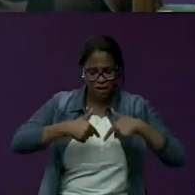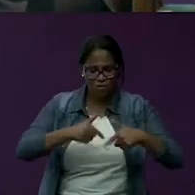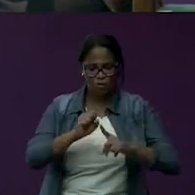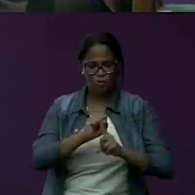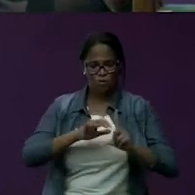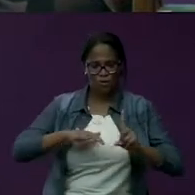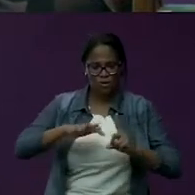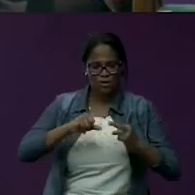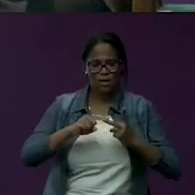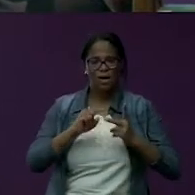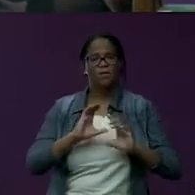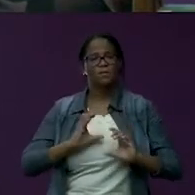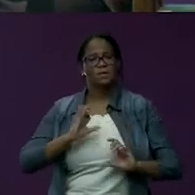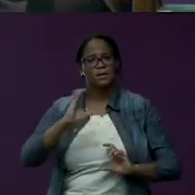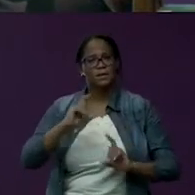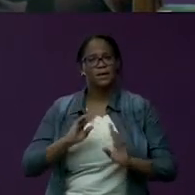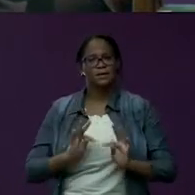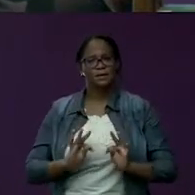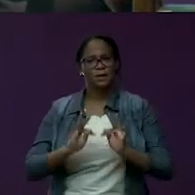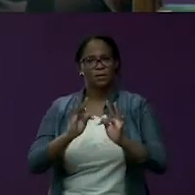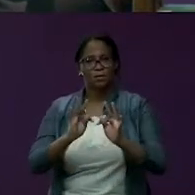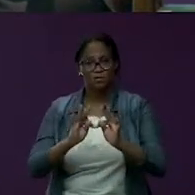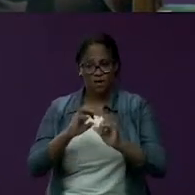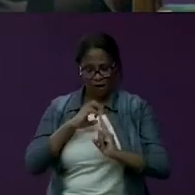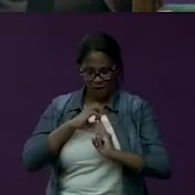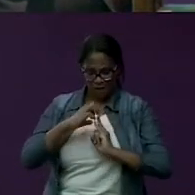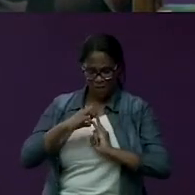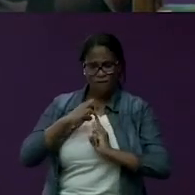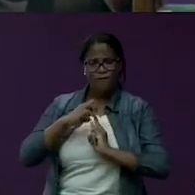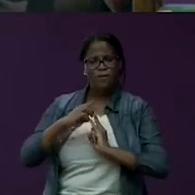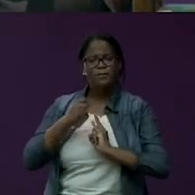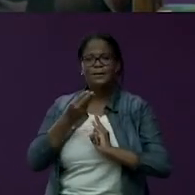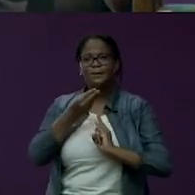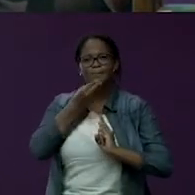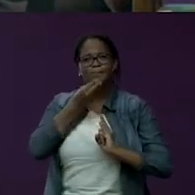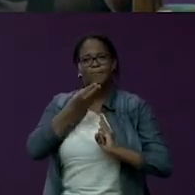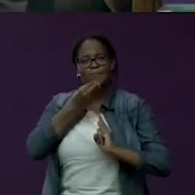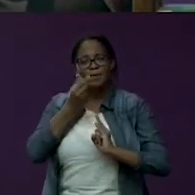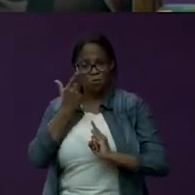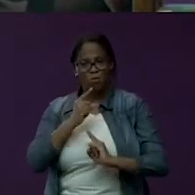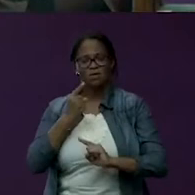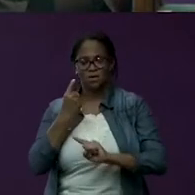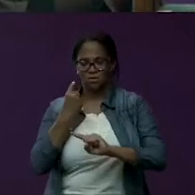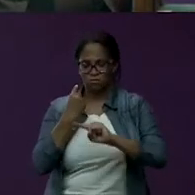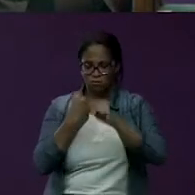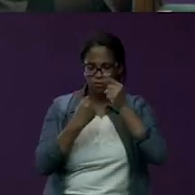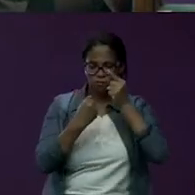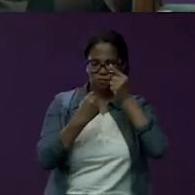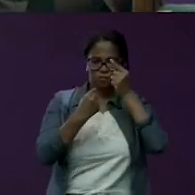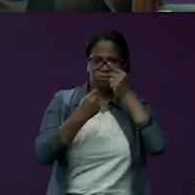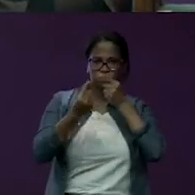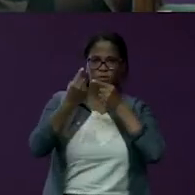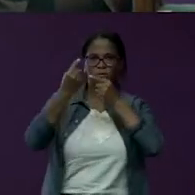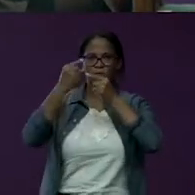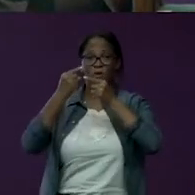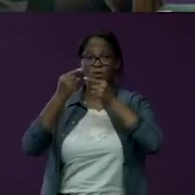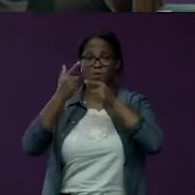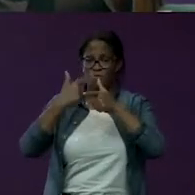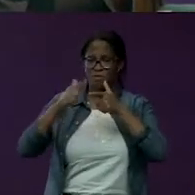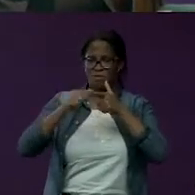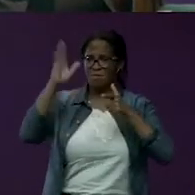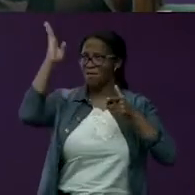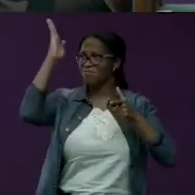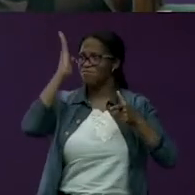e tecnologia, e a Fiocruz pôde, inclusive, superar não só esse quadro geral,